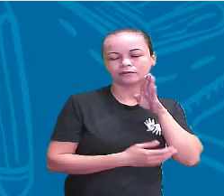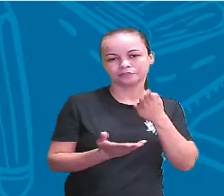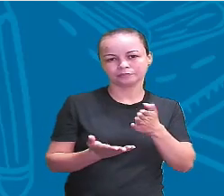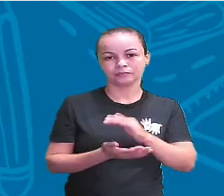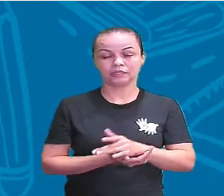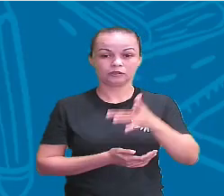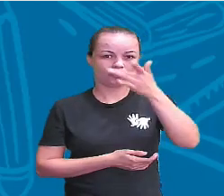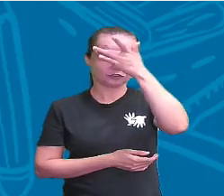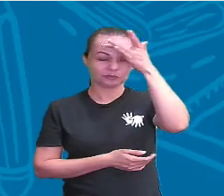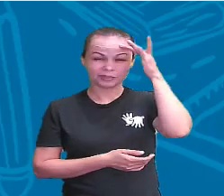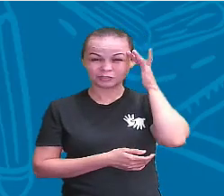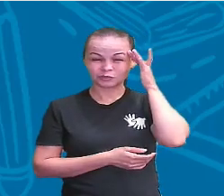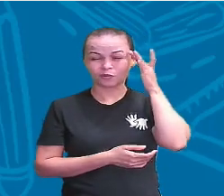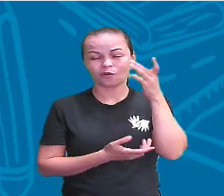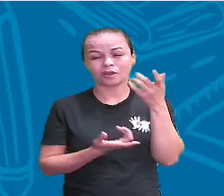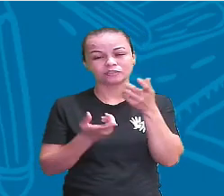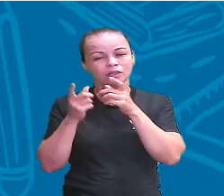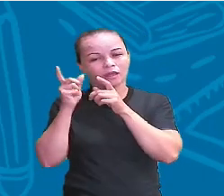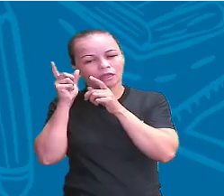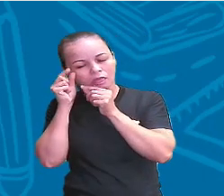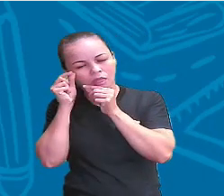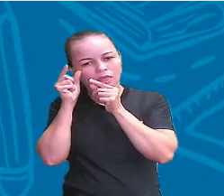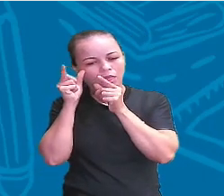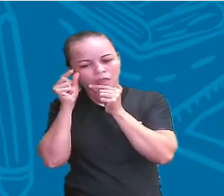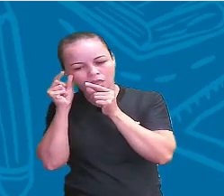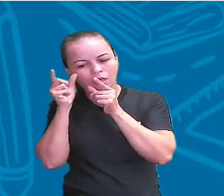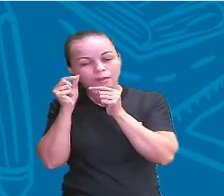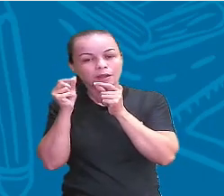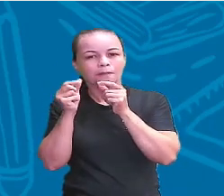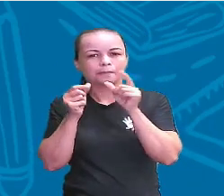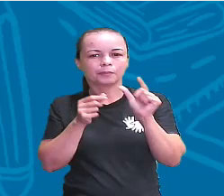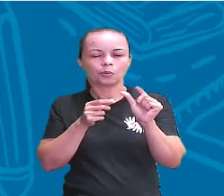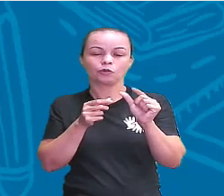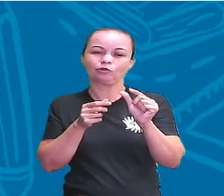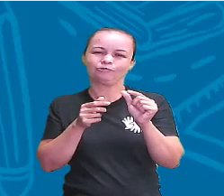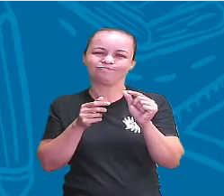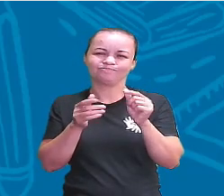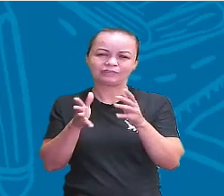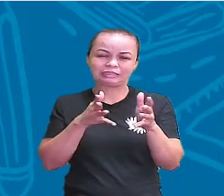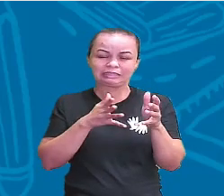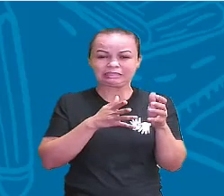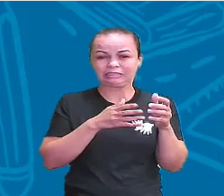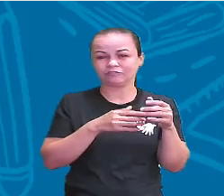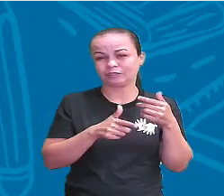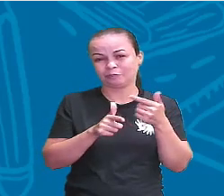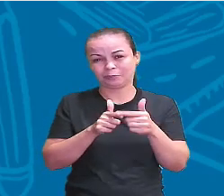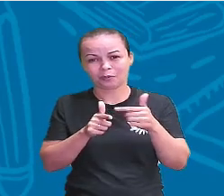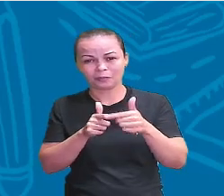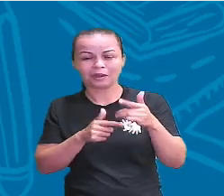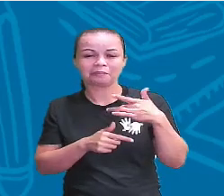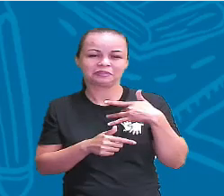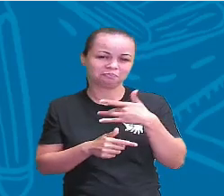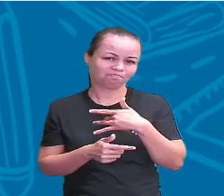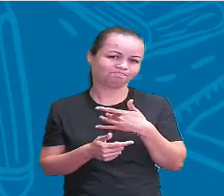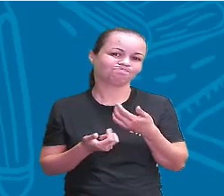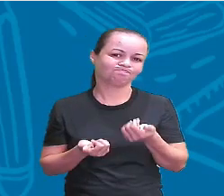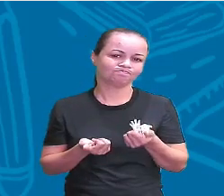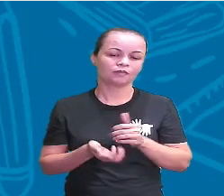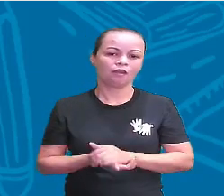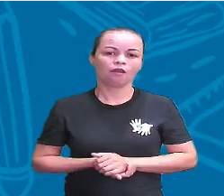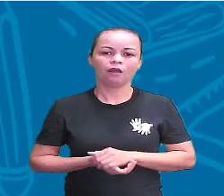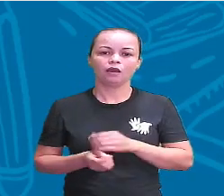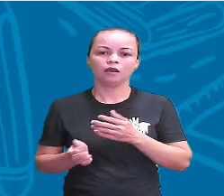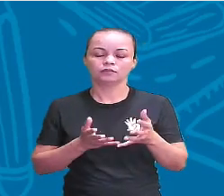pessoas que dormem pouco ou que dormem mal, né, vão sim ali enfrentar problemas de saúde, tá certo? Portanto, o